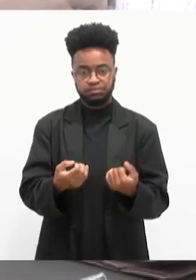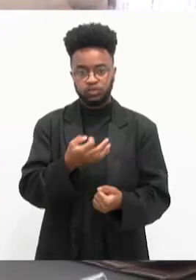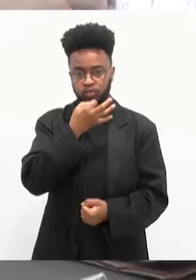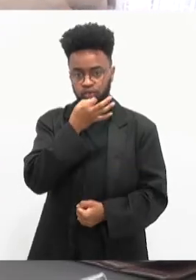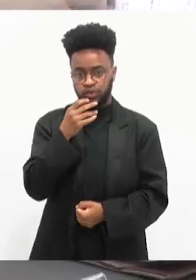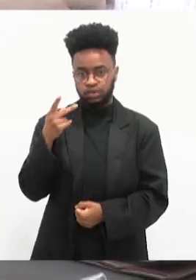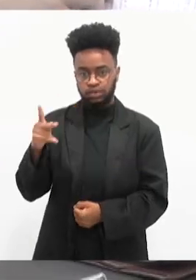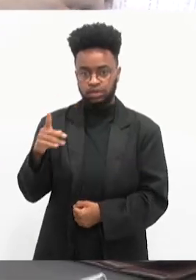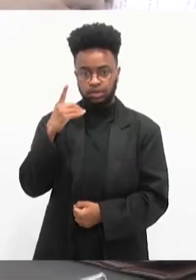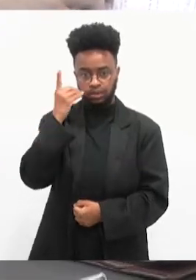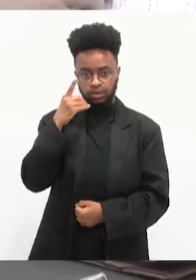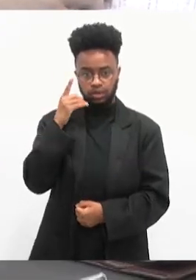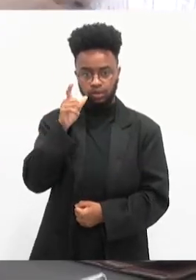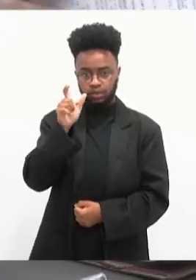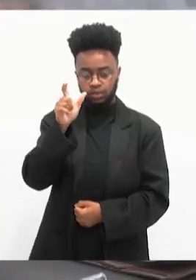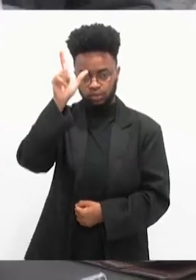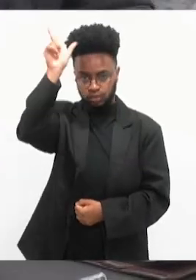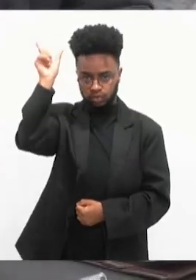Paulo.